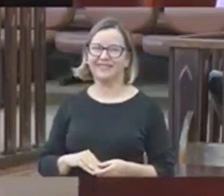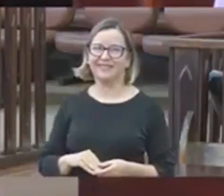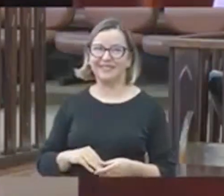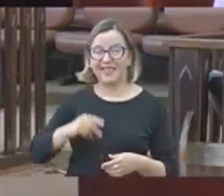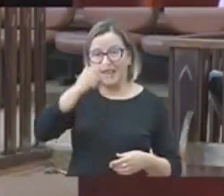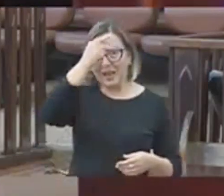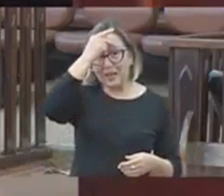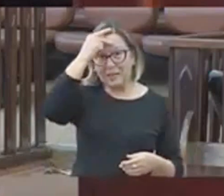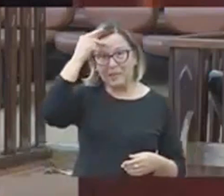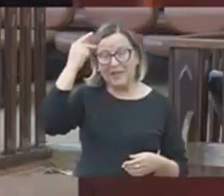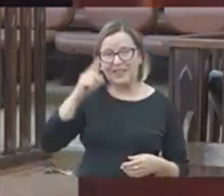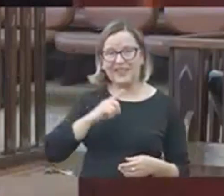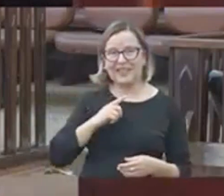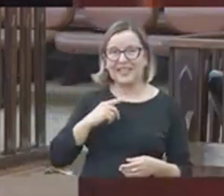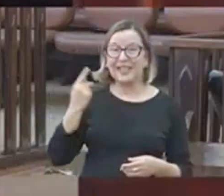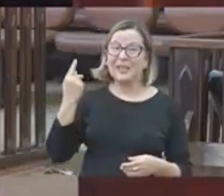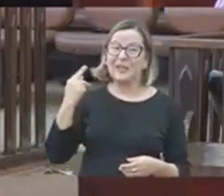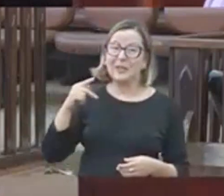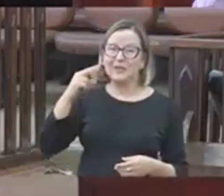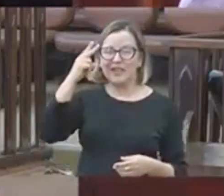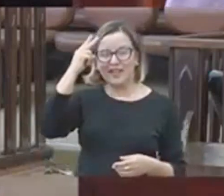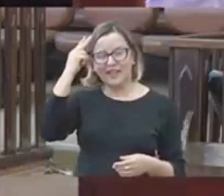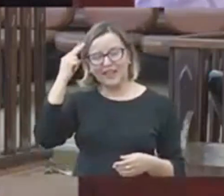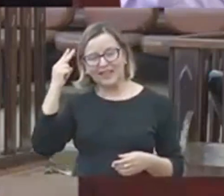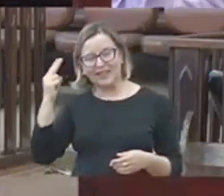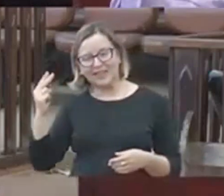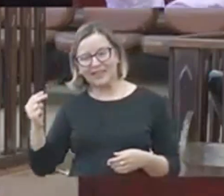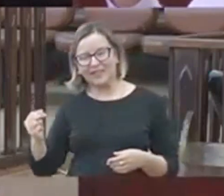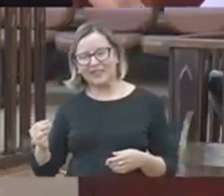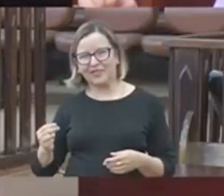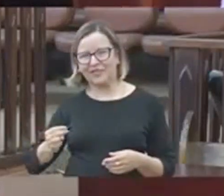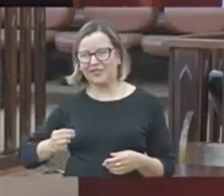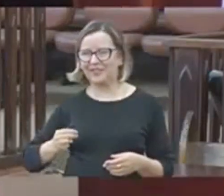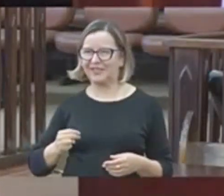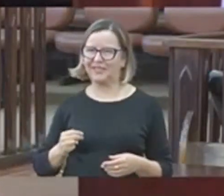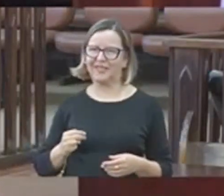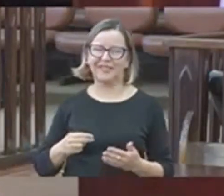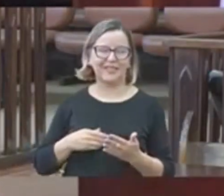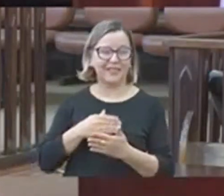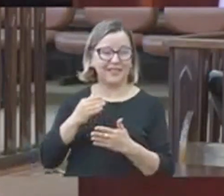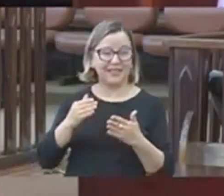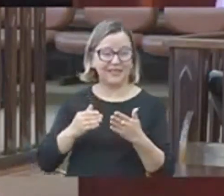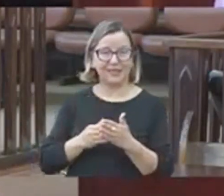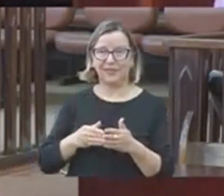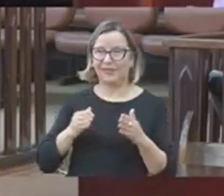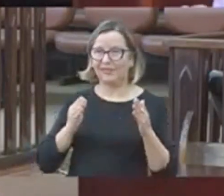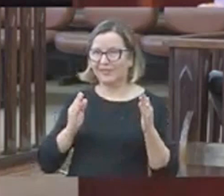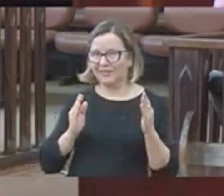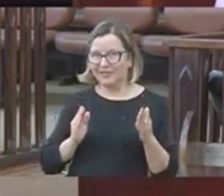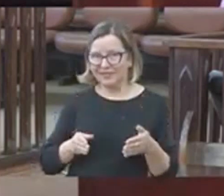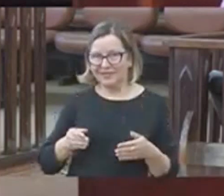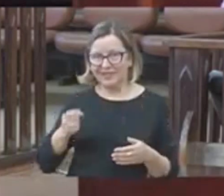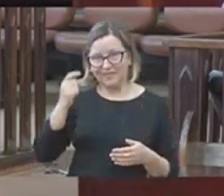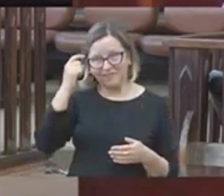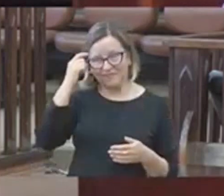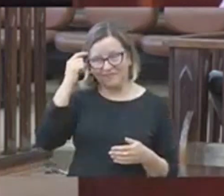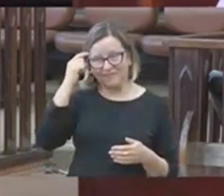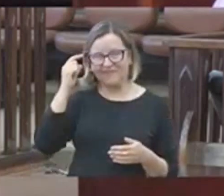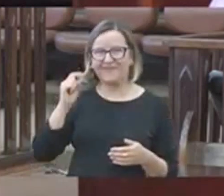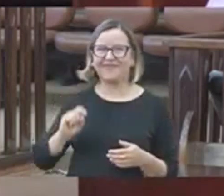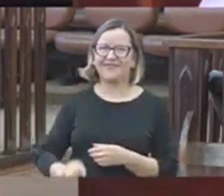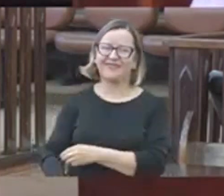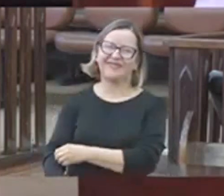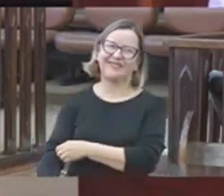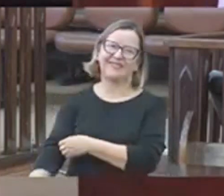sua história, esses aspectos muito claramente definidos. É verdade que